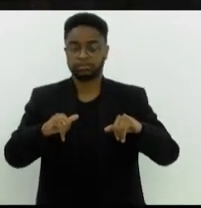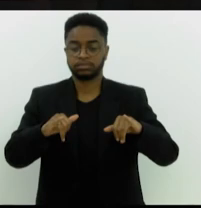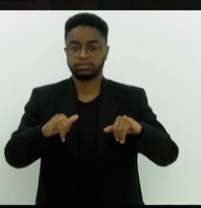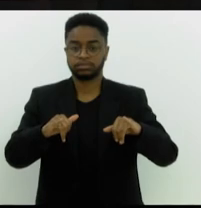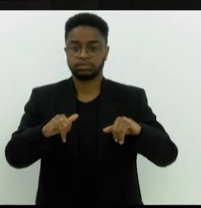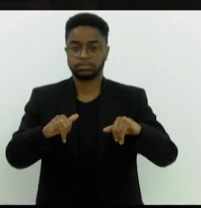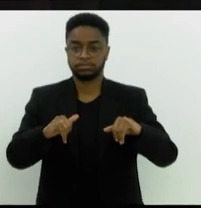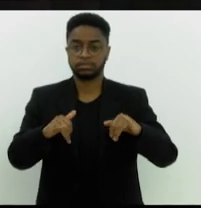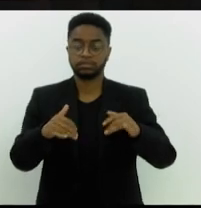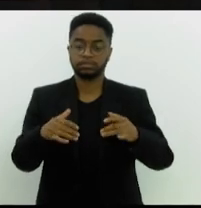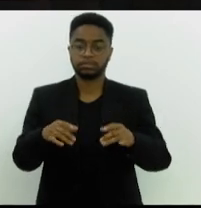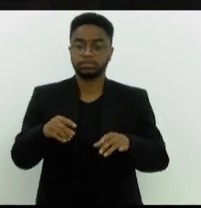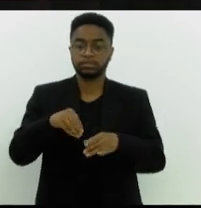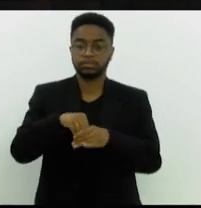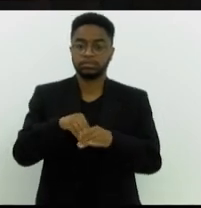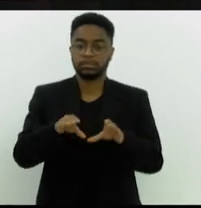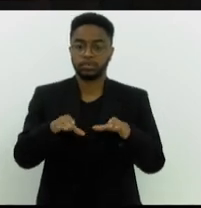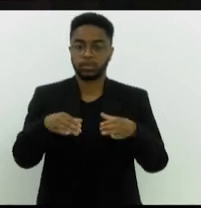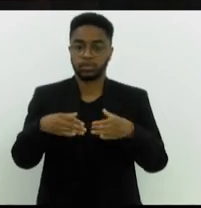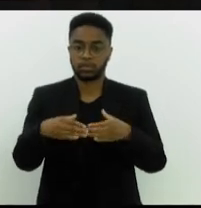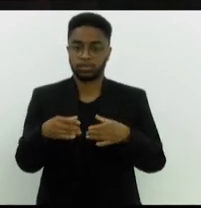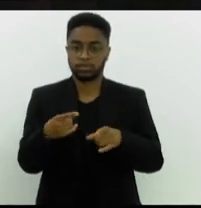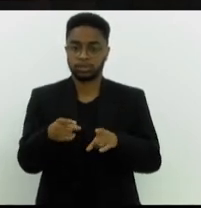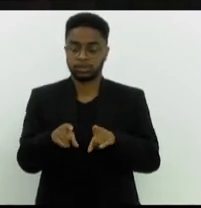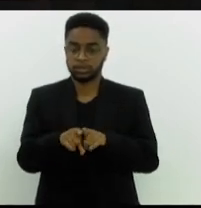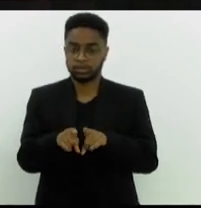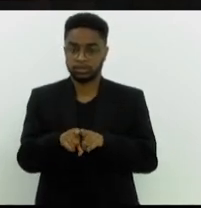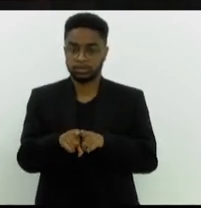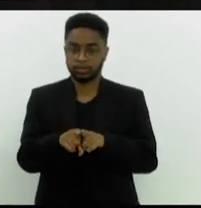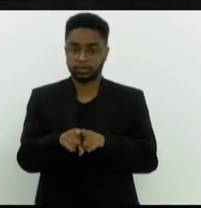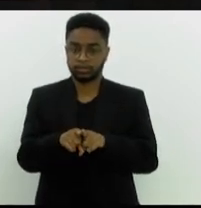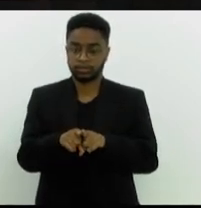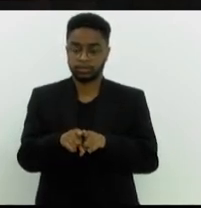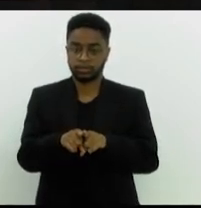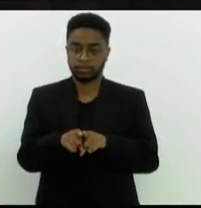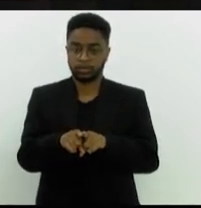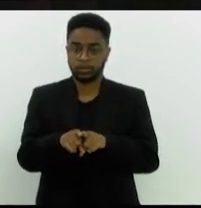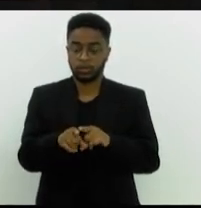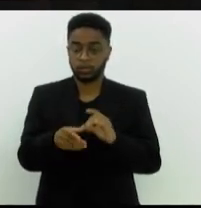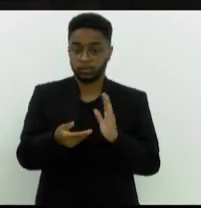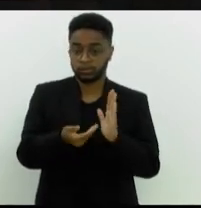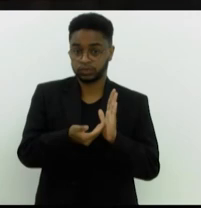ainda em comissão, o Senado Federal